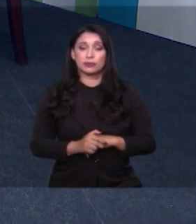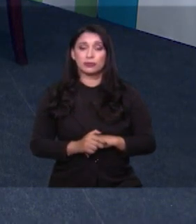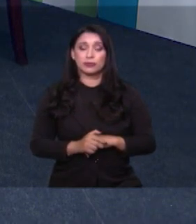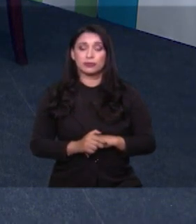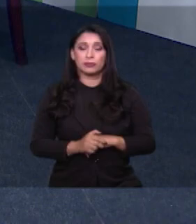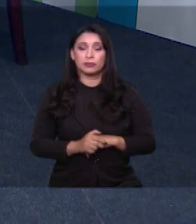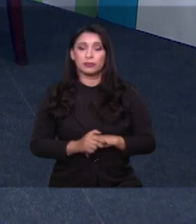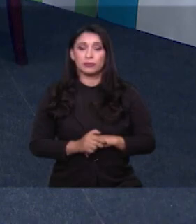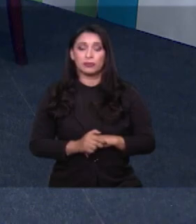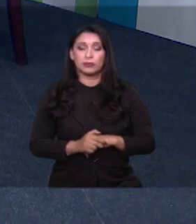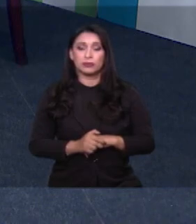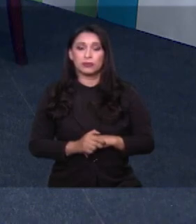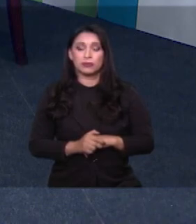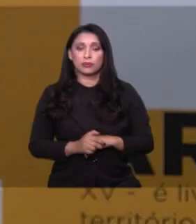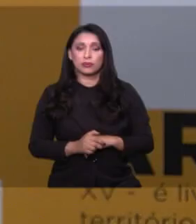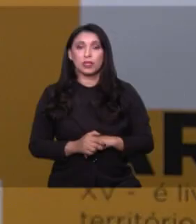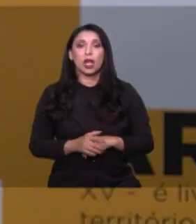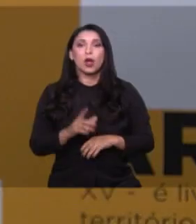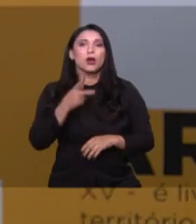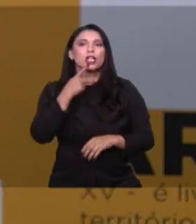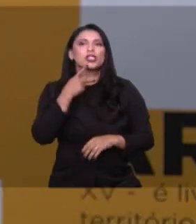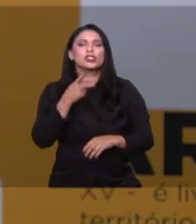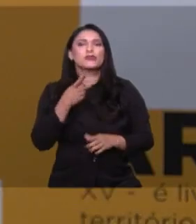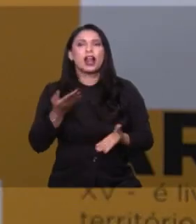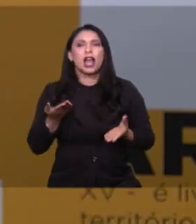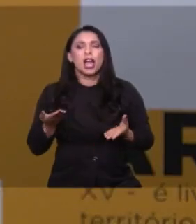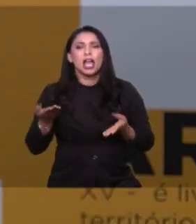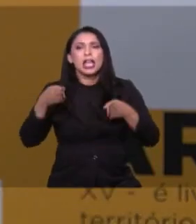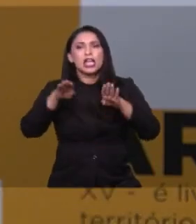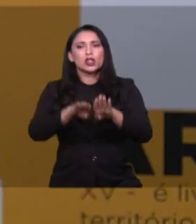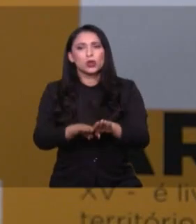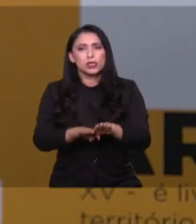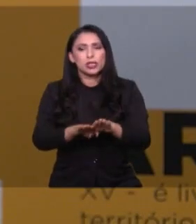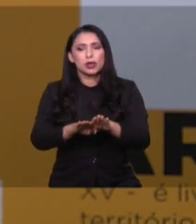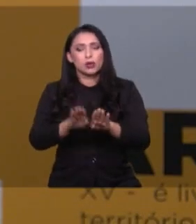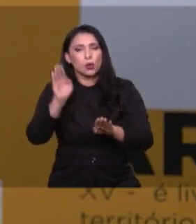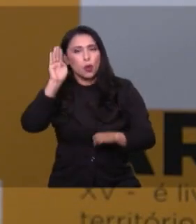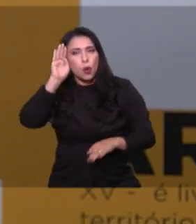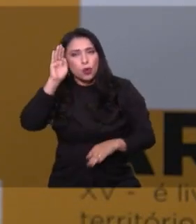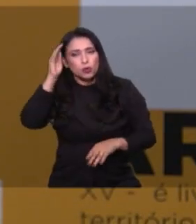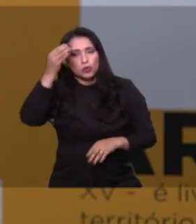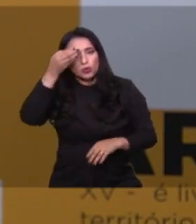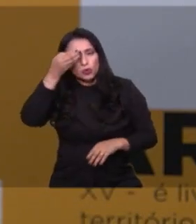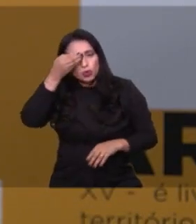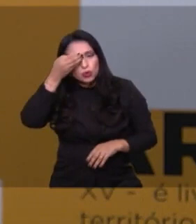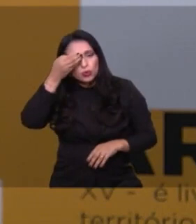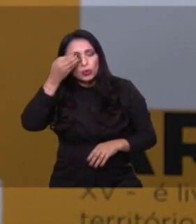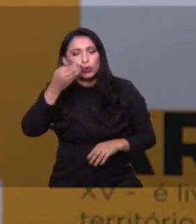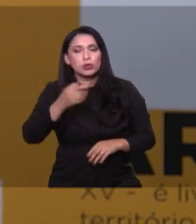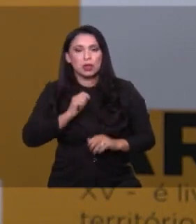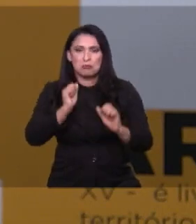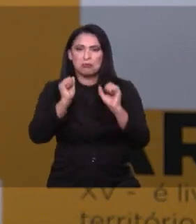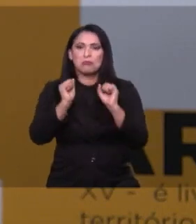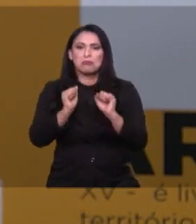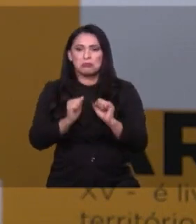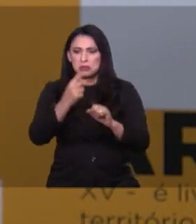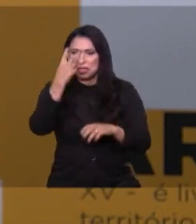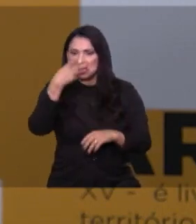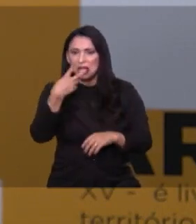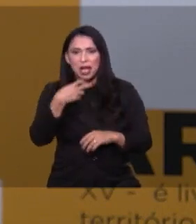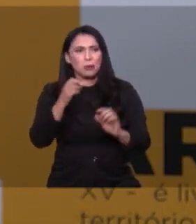O que a gente chama de inclusão, o surdo e cego podem estudar em